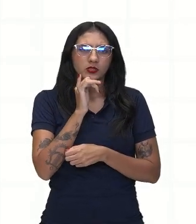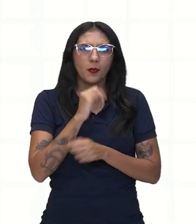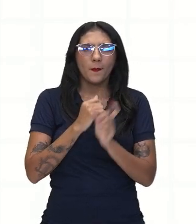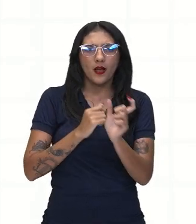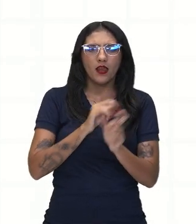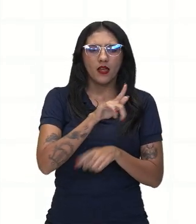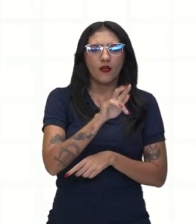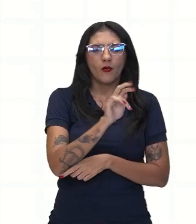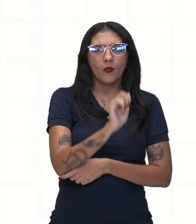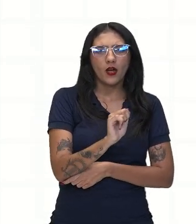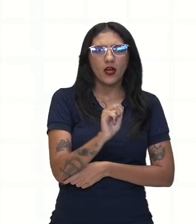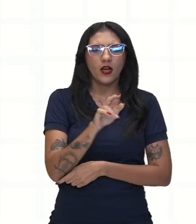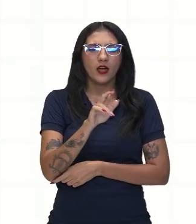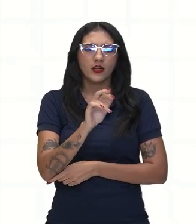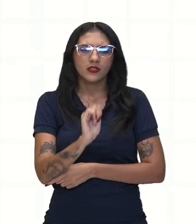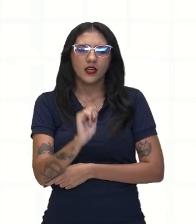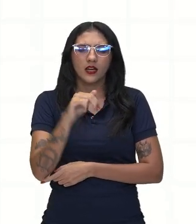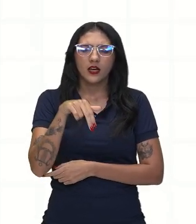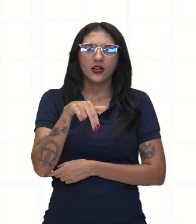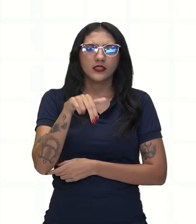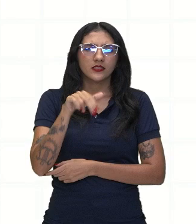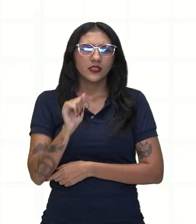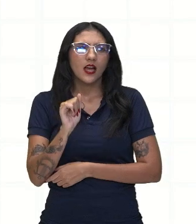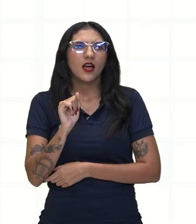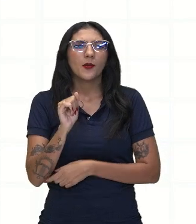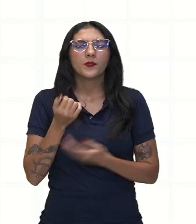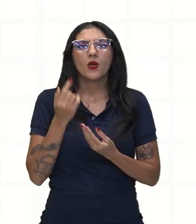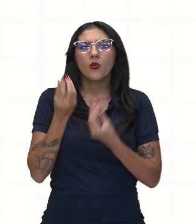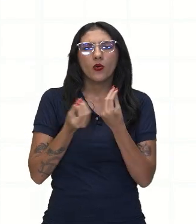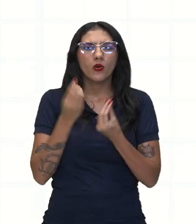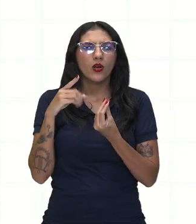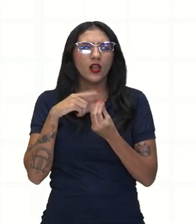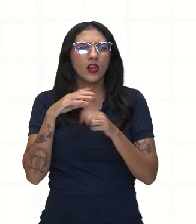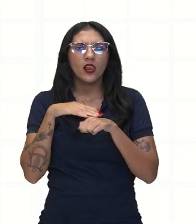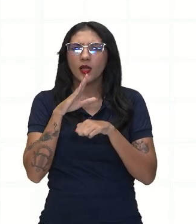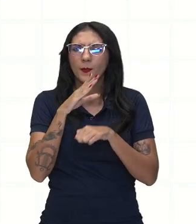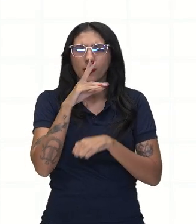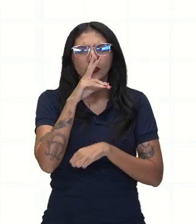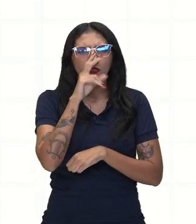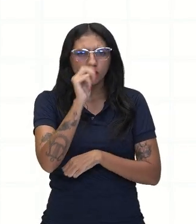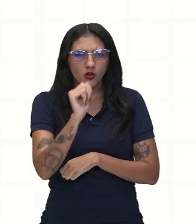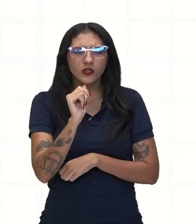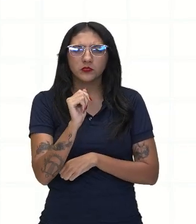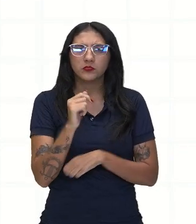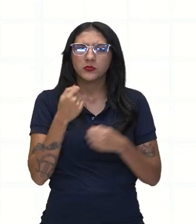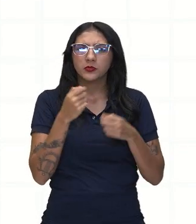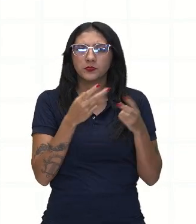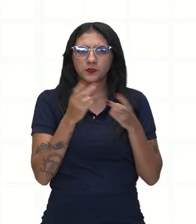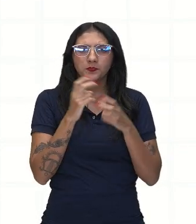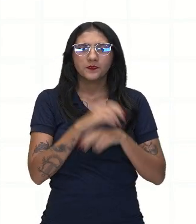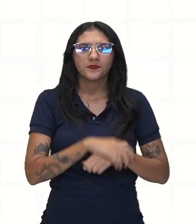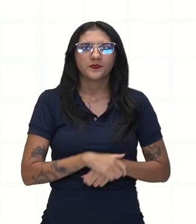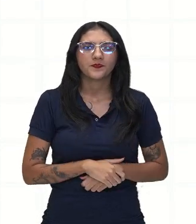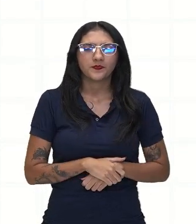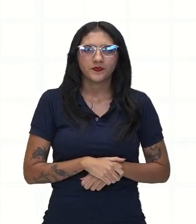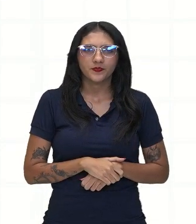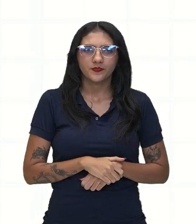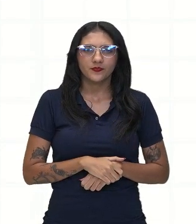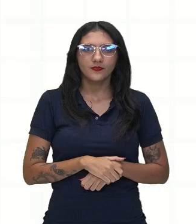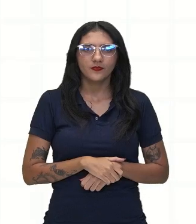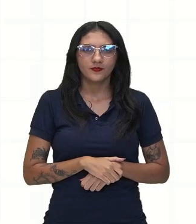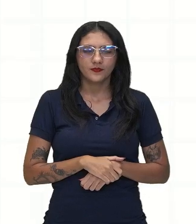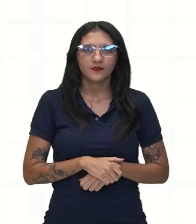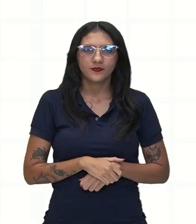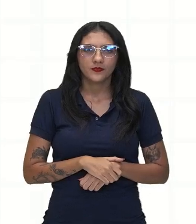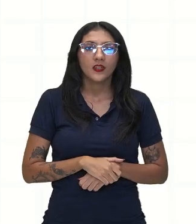essa sílaba, é que é a sílaba tônica, é a que a gente fala com mais intensidade. Ok? Então,